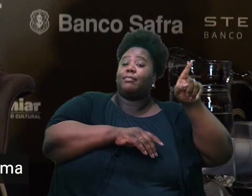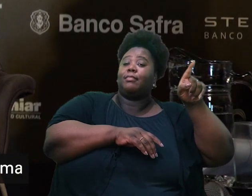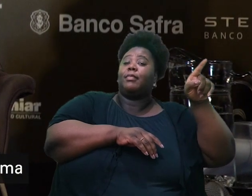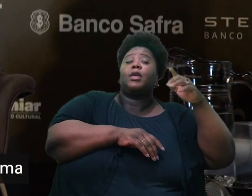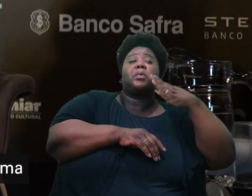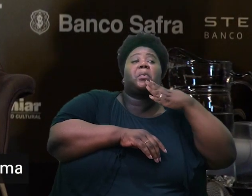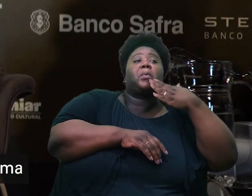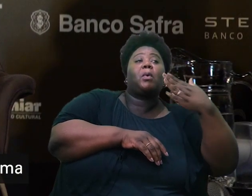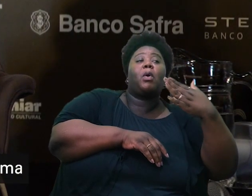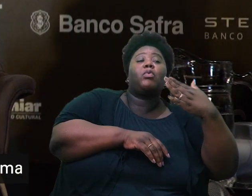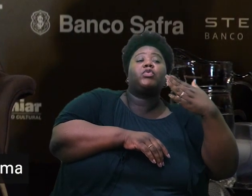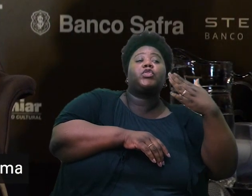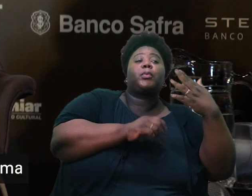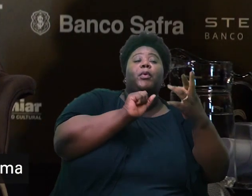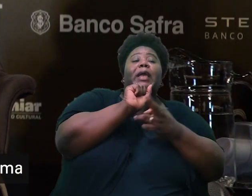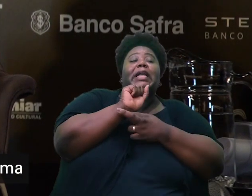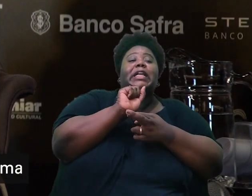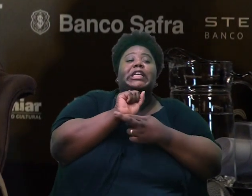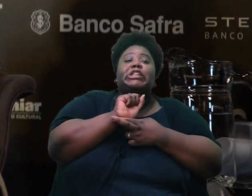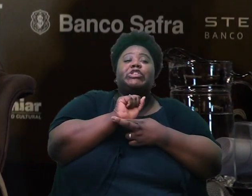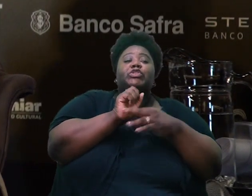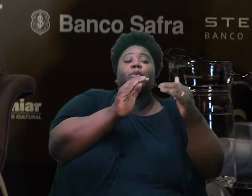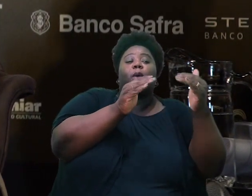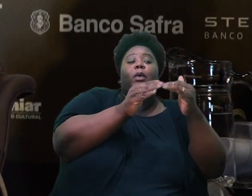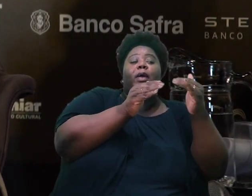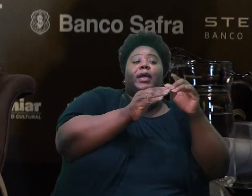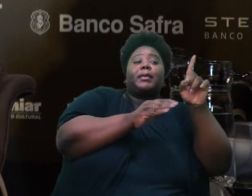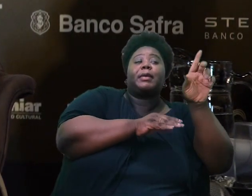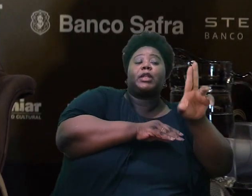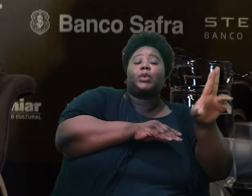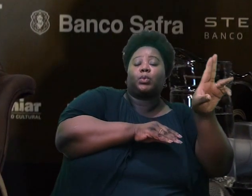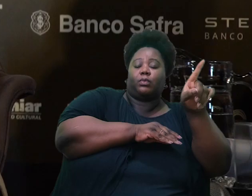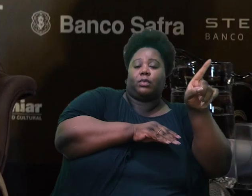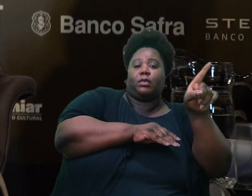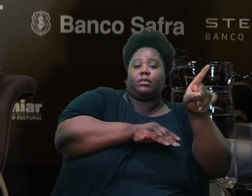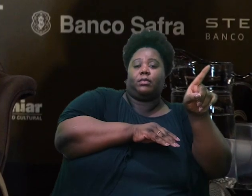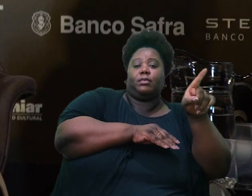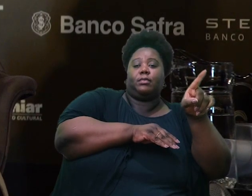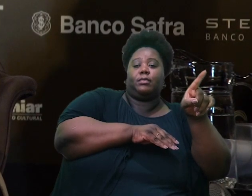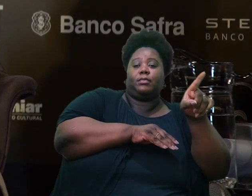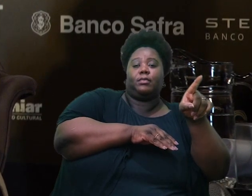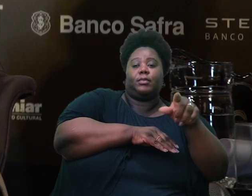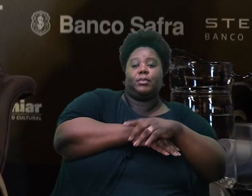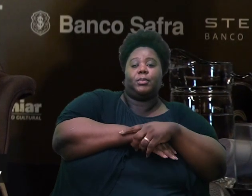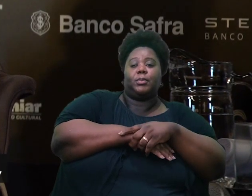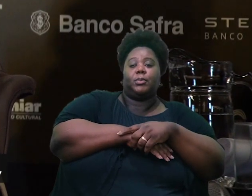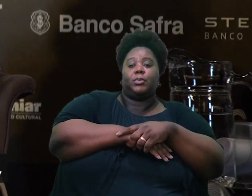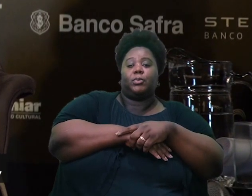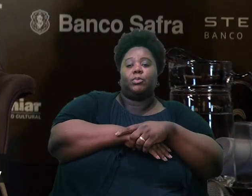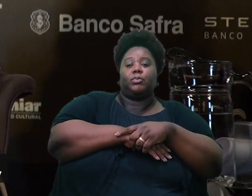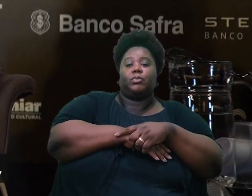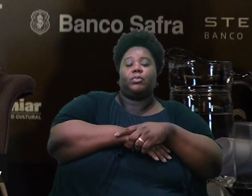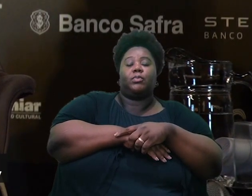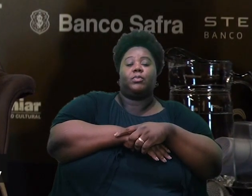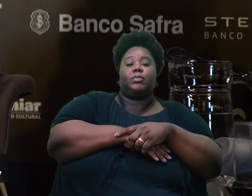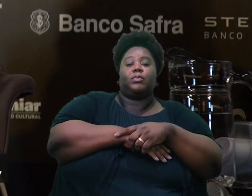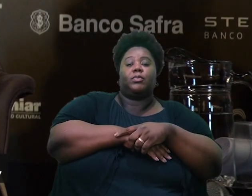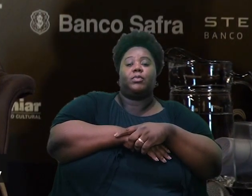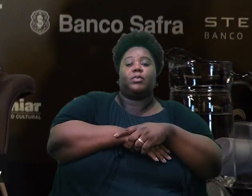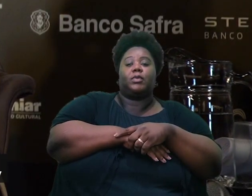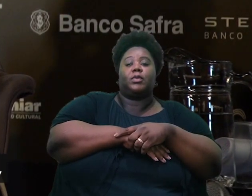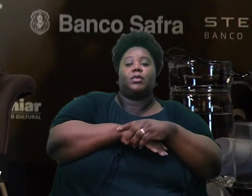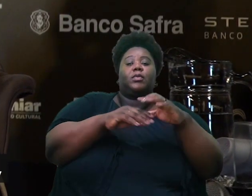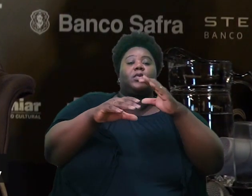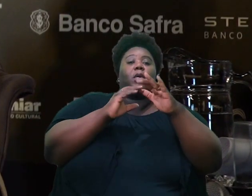Que tipo de métrica, de ritmo e de rima ele utiliza? né? Vai ouvir os cânticos